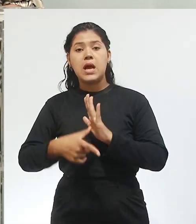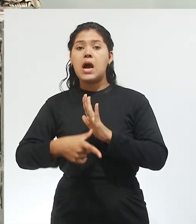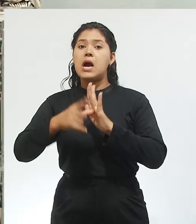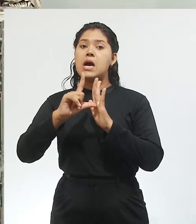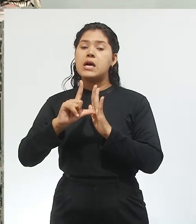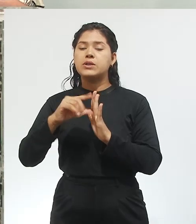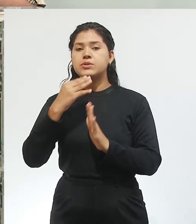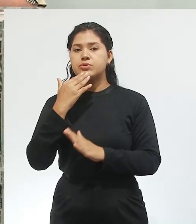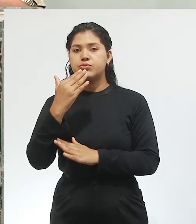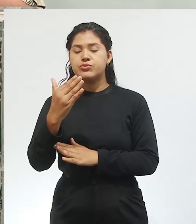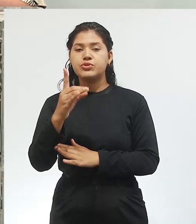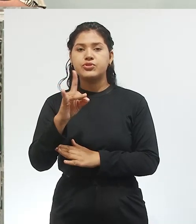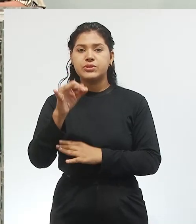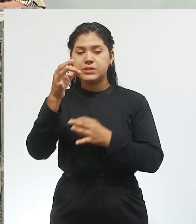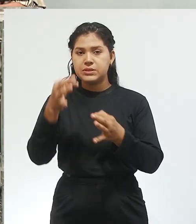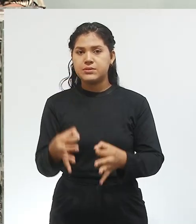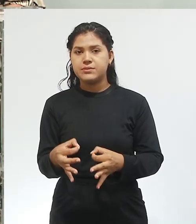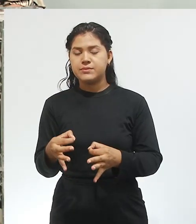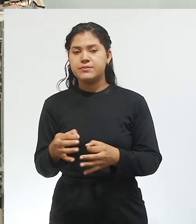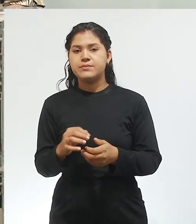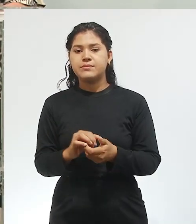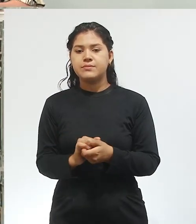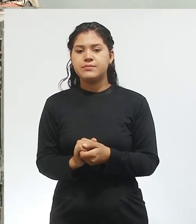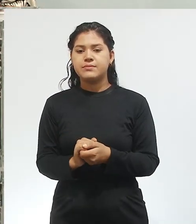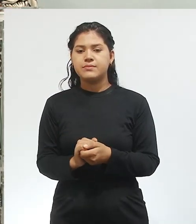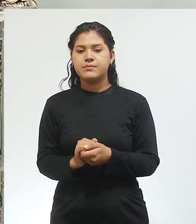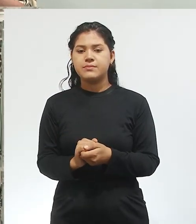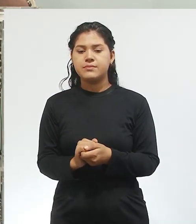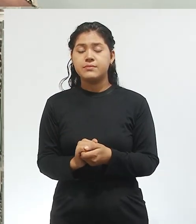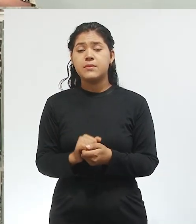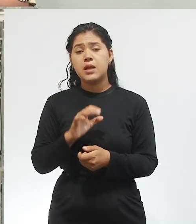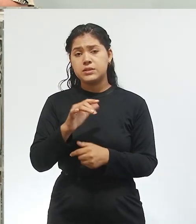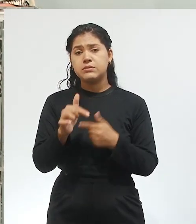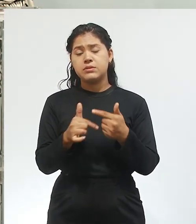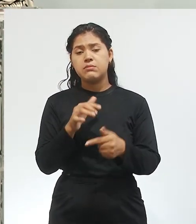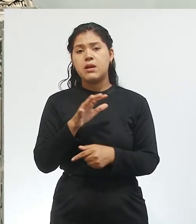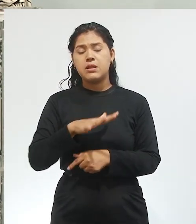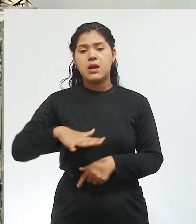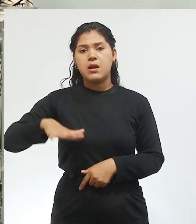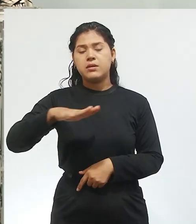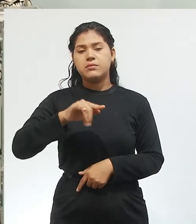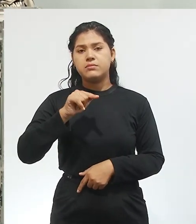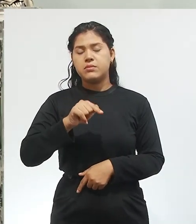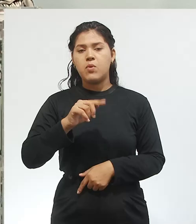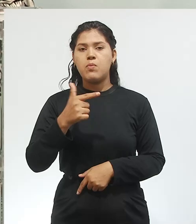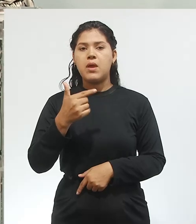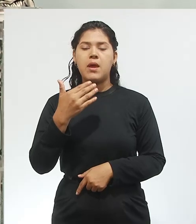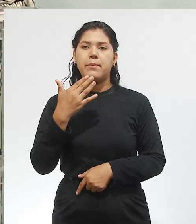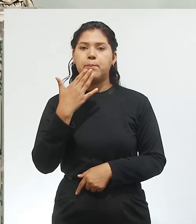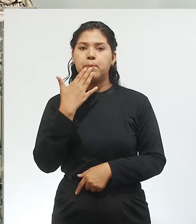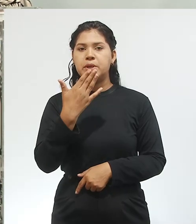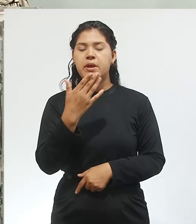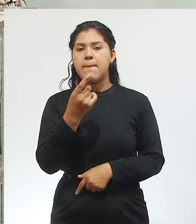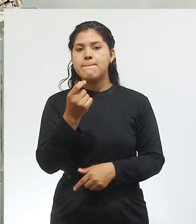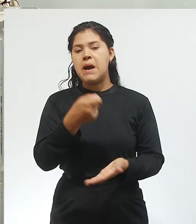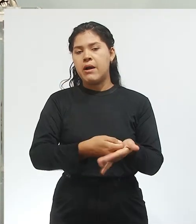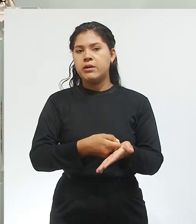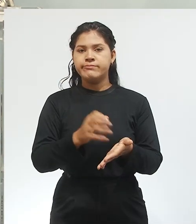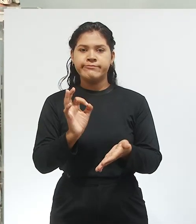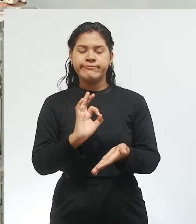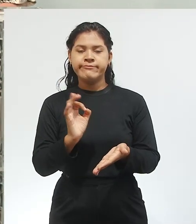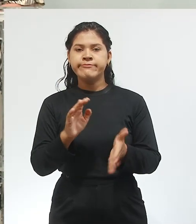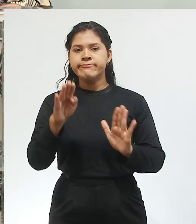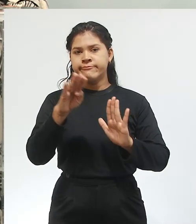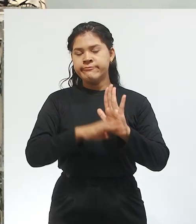para o Estado, né, para a instituição pública. Então, é assim que se trabalha, porque, em geral, não é cobrado, né, por